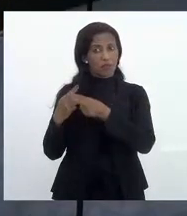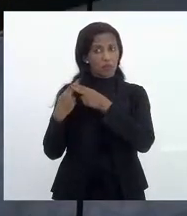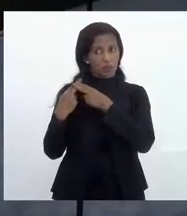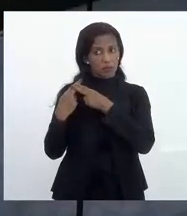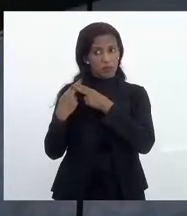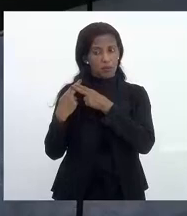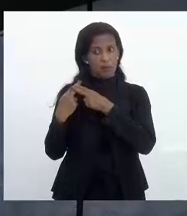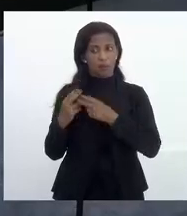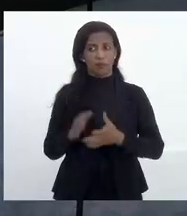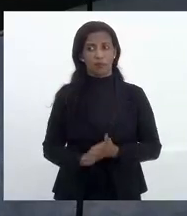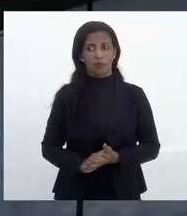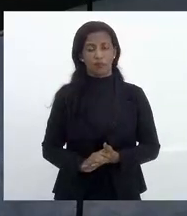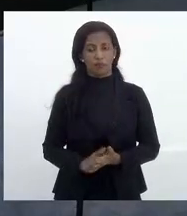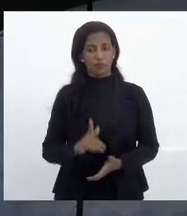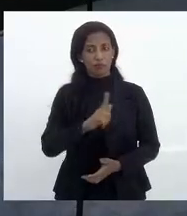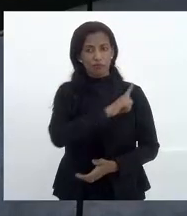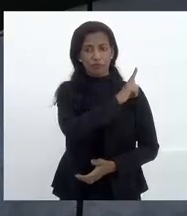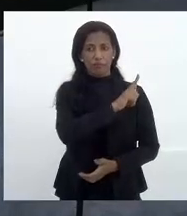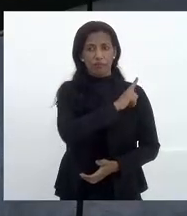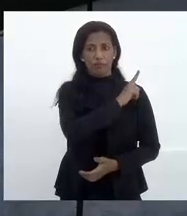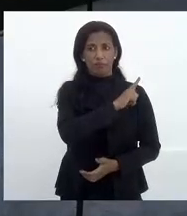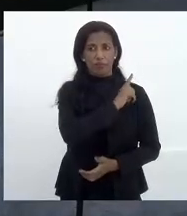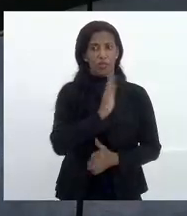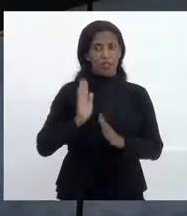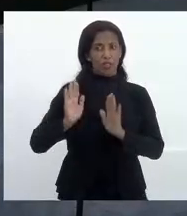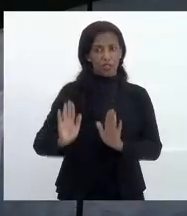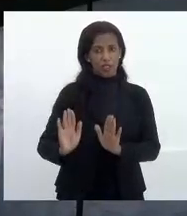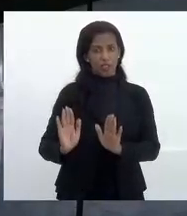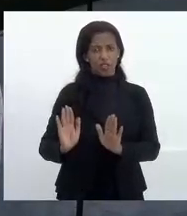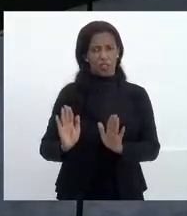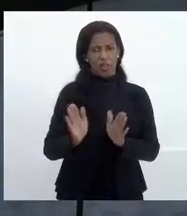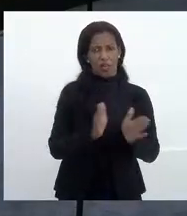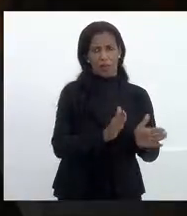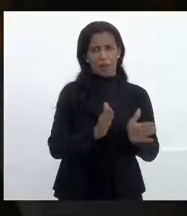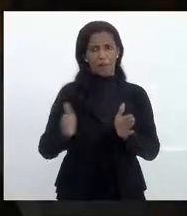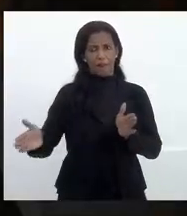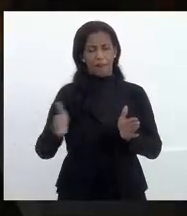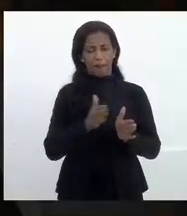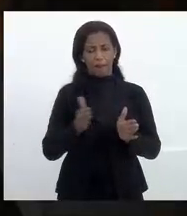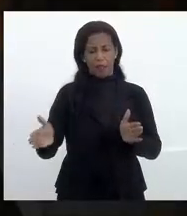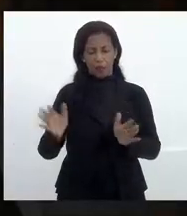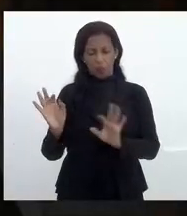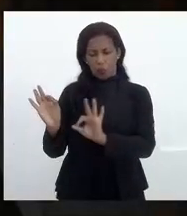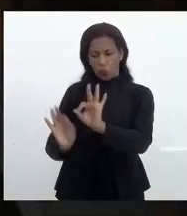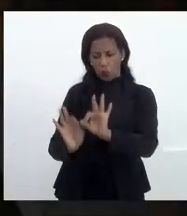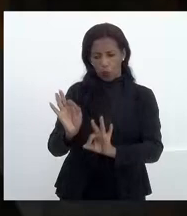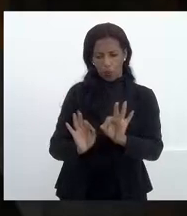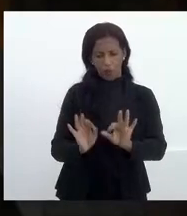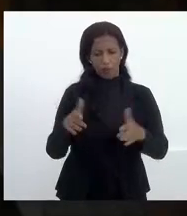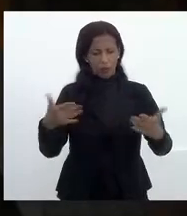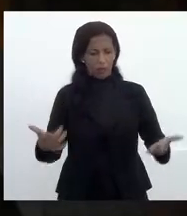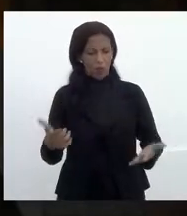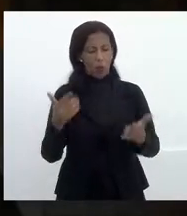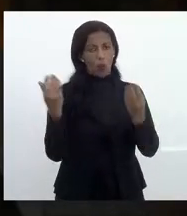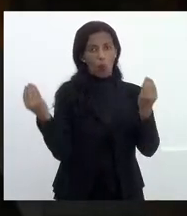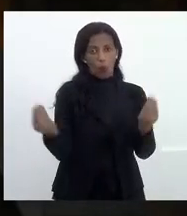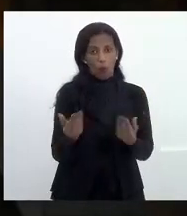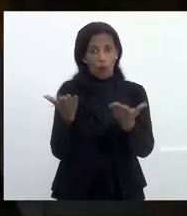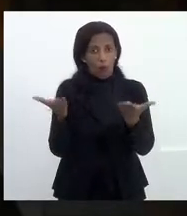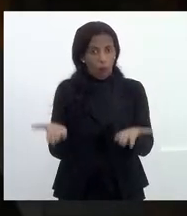responsabilizar gestores que já não período recente com o rio previdência organizado tal como Neto é